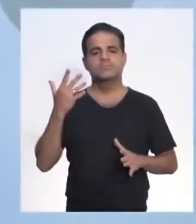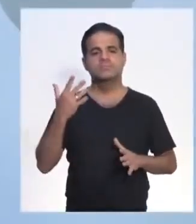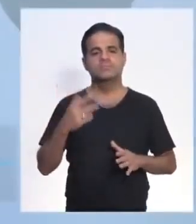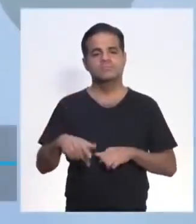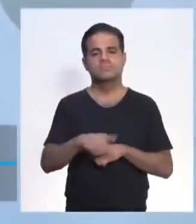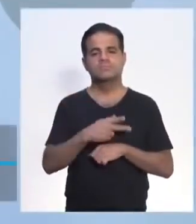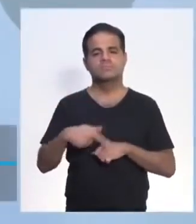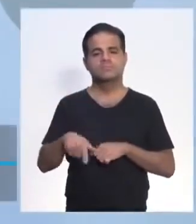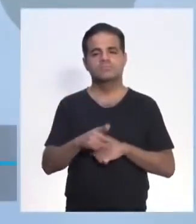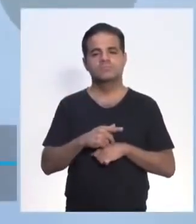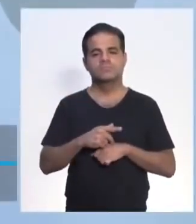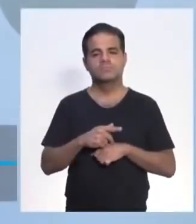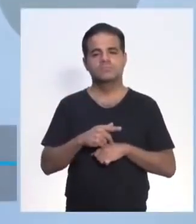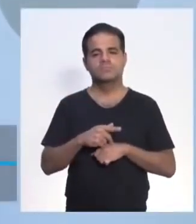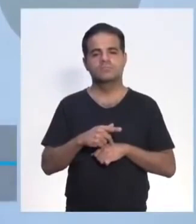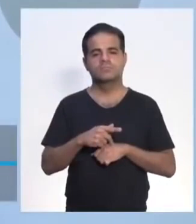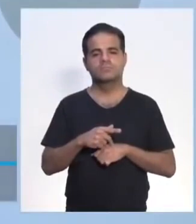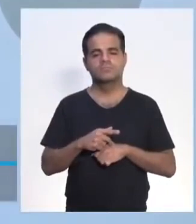um país